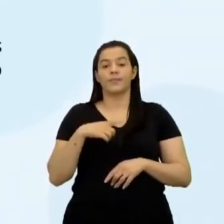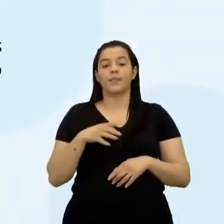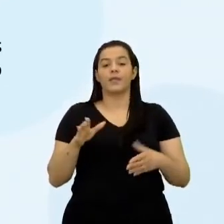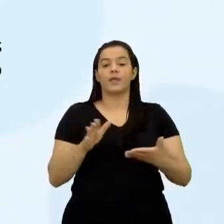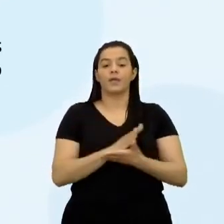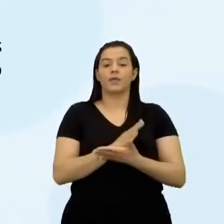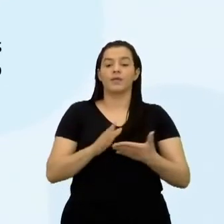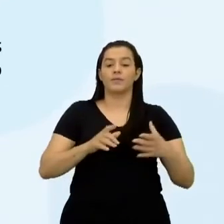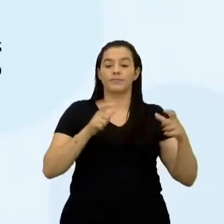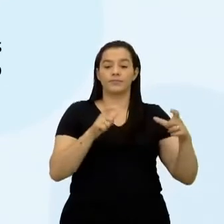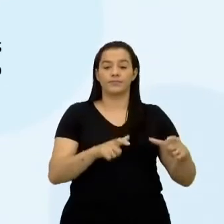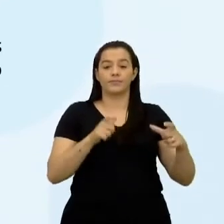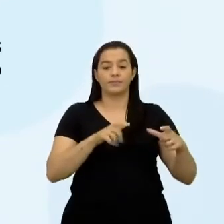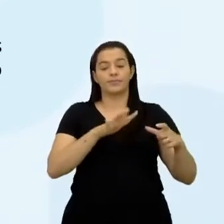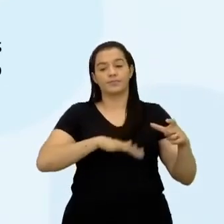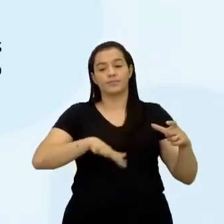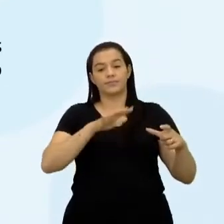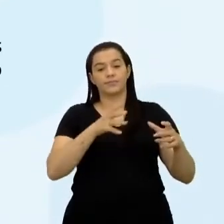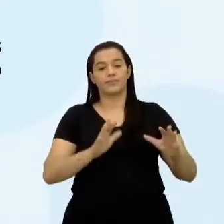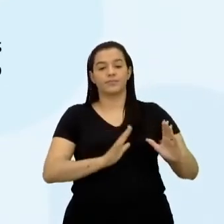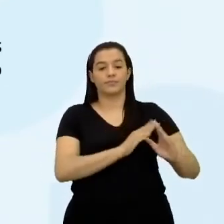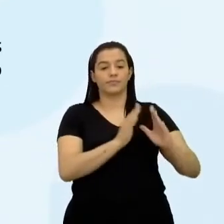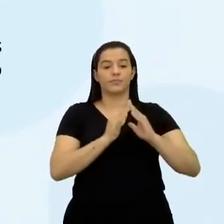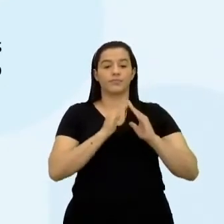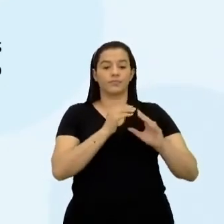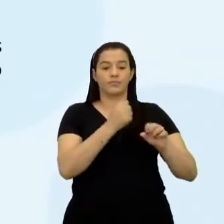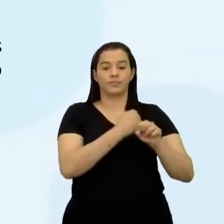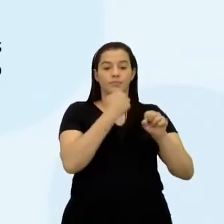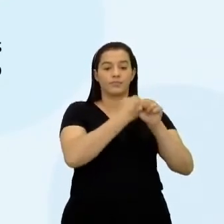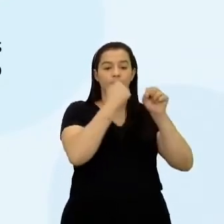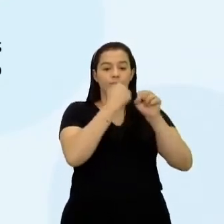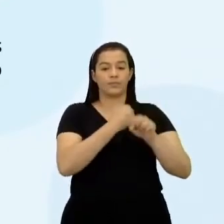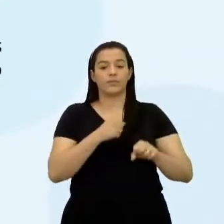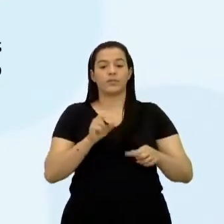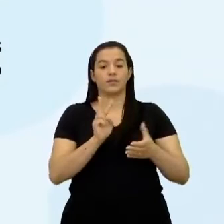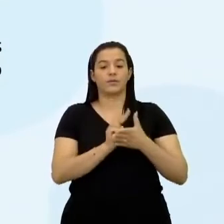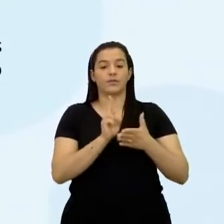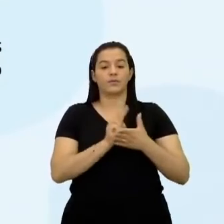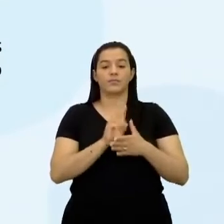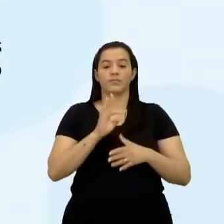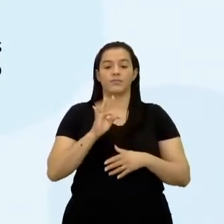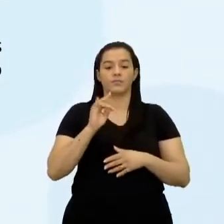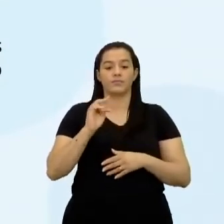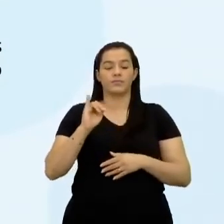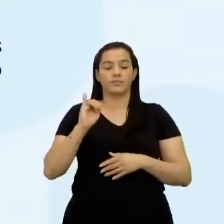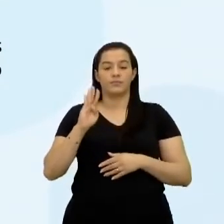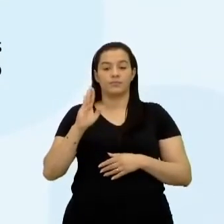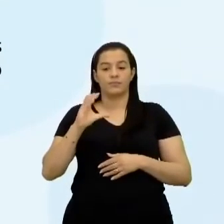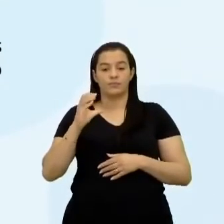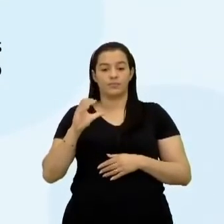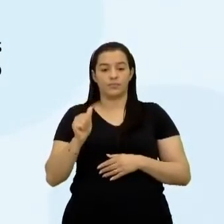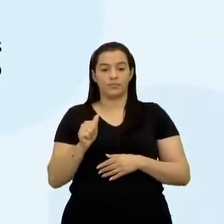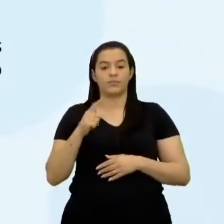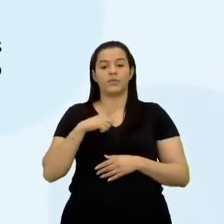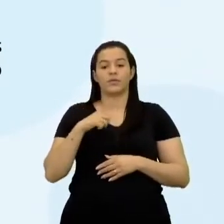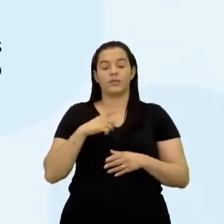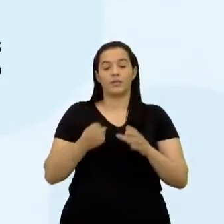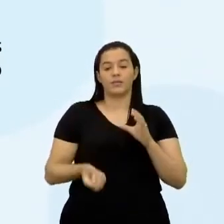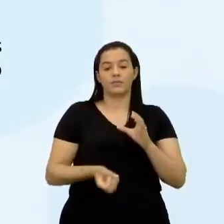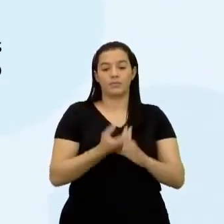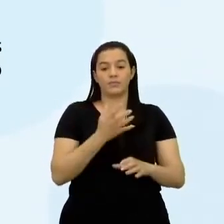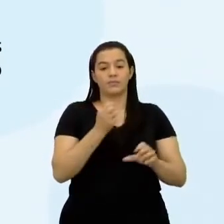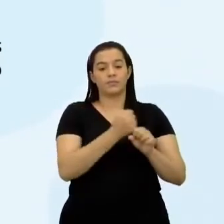pelos jesuítas José de Anchieta e Manuel da Nóbrega e pelo líder indígena Tibiriçá. O marco deu origem à vila,